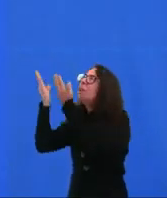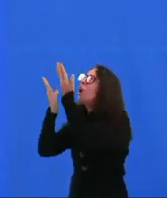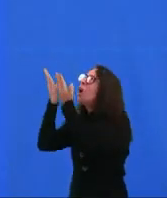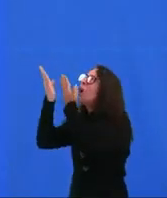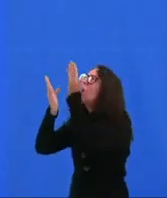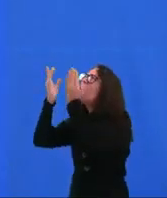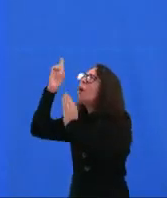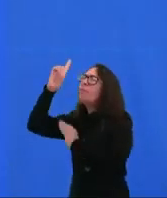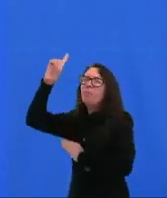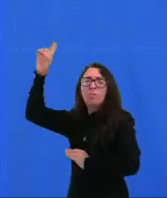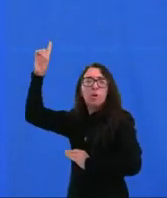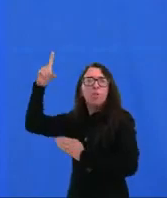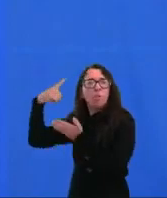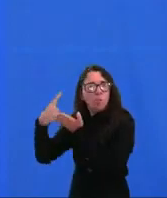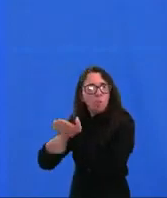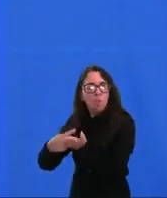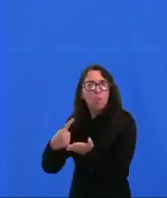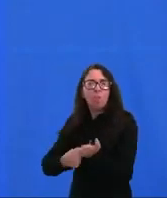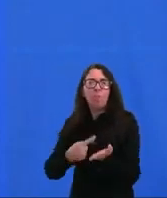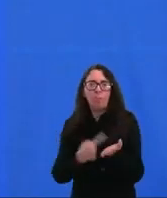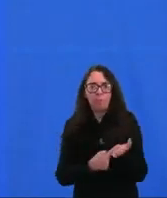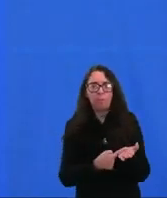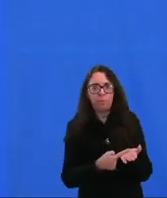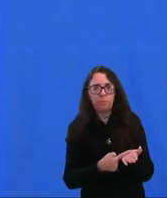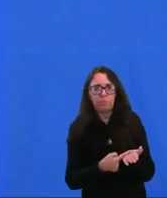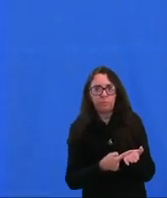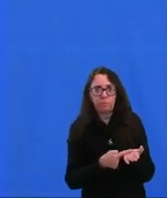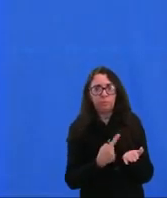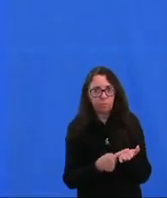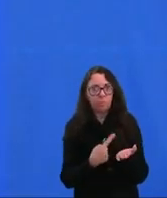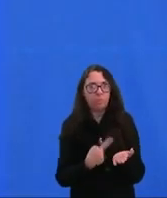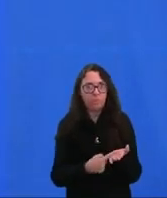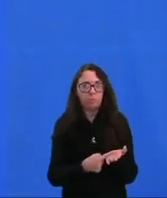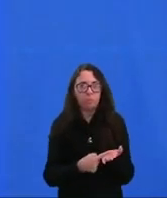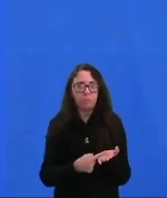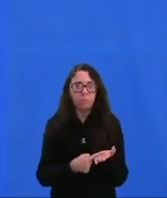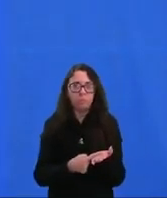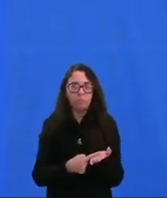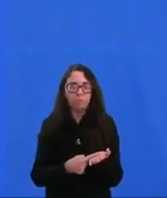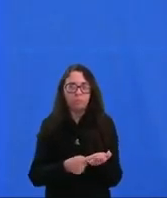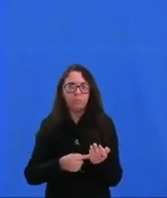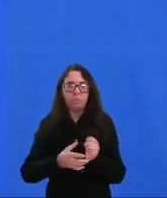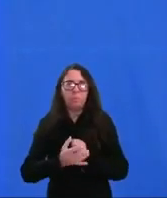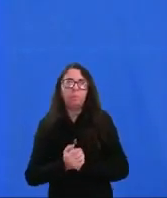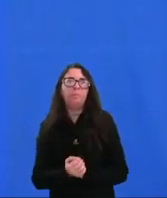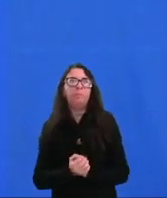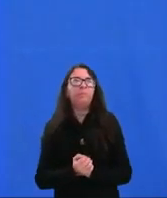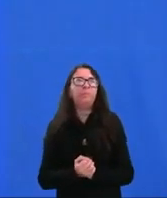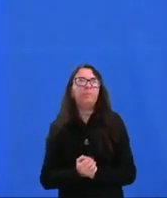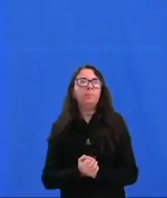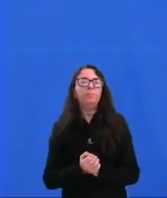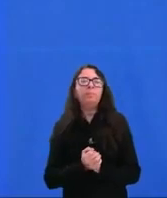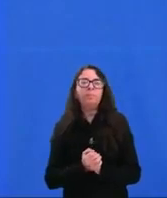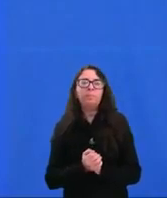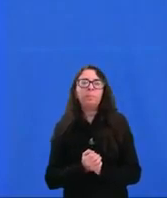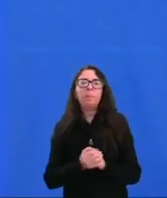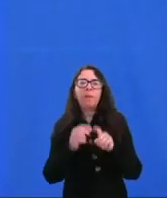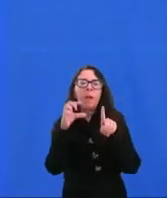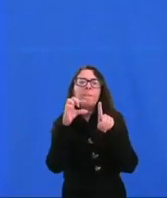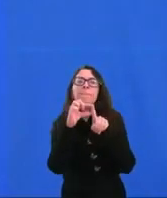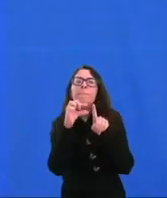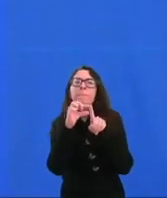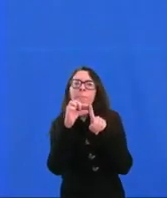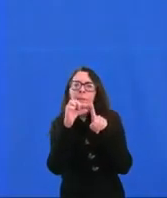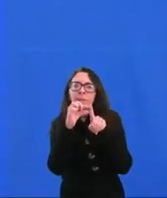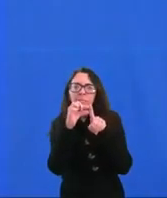meu entendimento, que eu procurei entender da palavra do Senhor, para eu dizer que eu sou servo de Cristo,